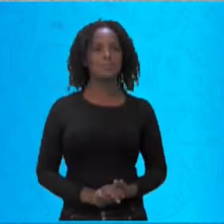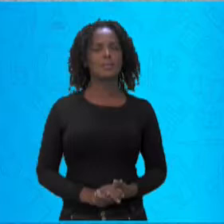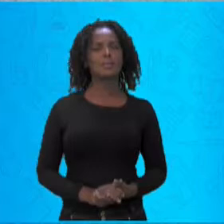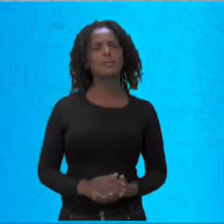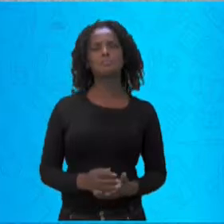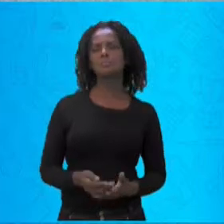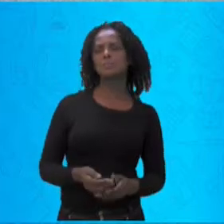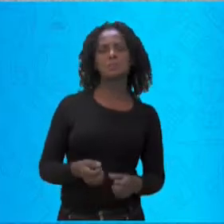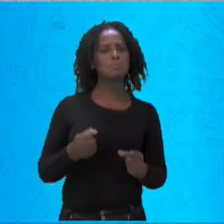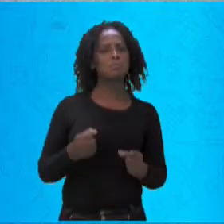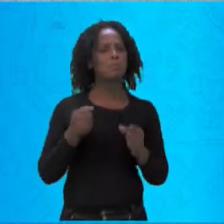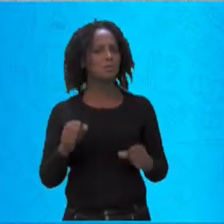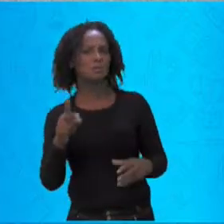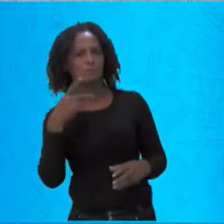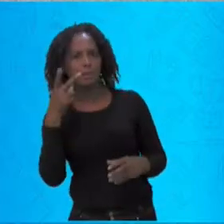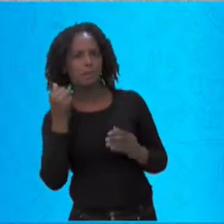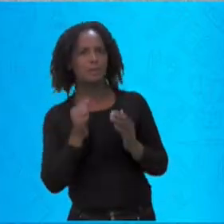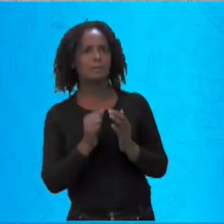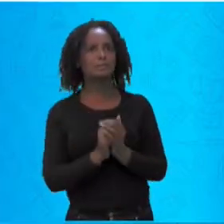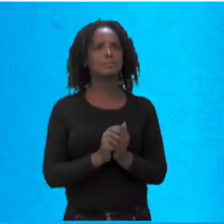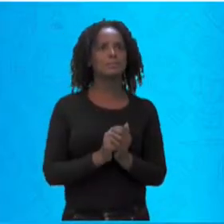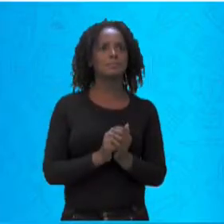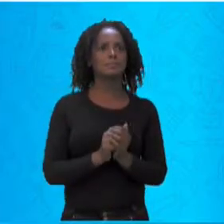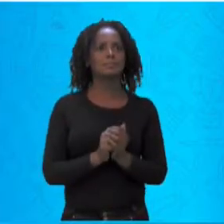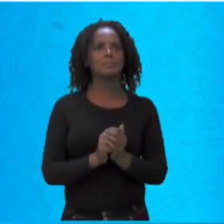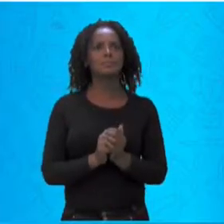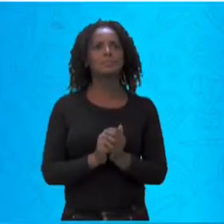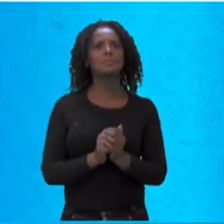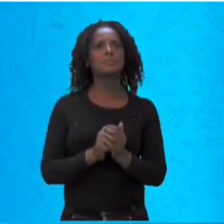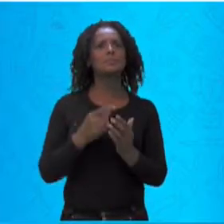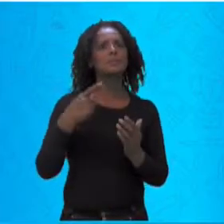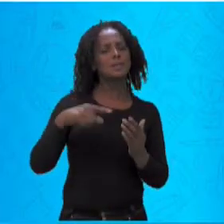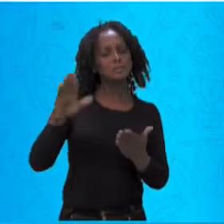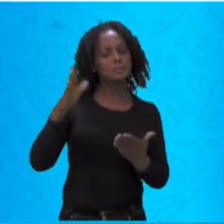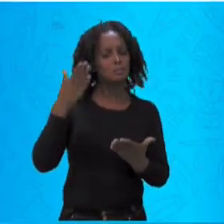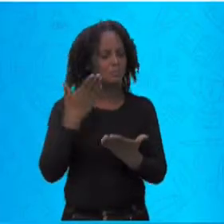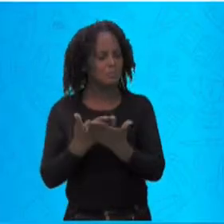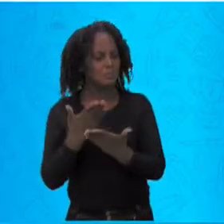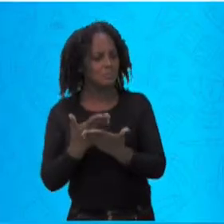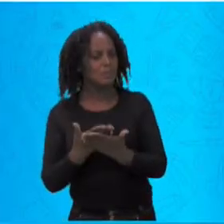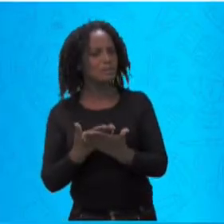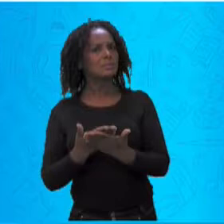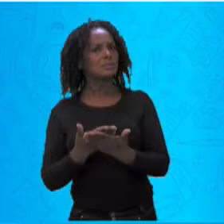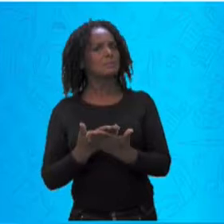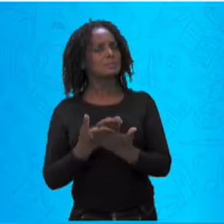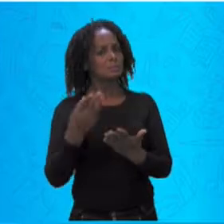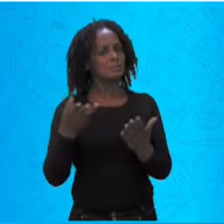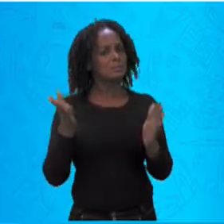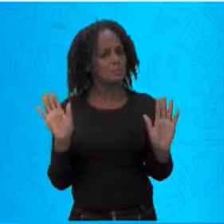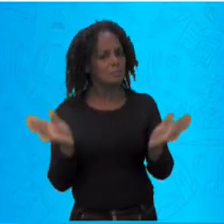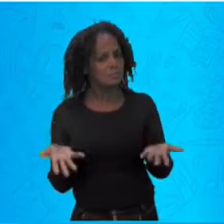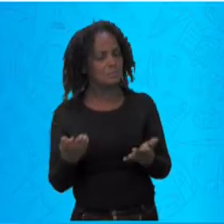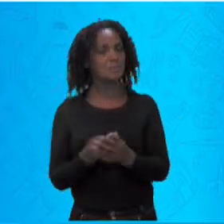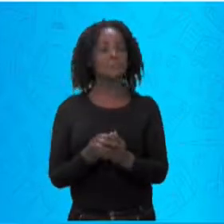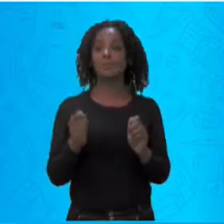Eu posso falar assim: você vai estudar hoje? Eu te fiz